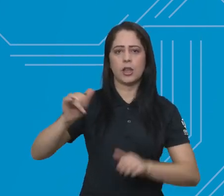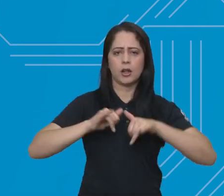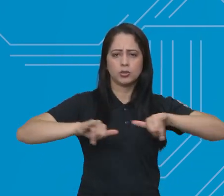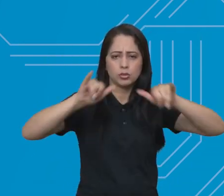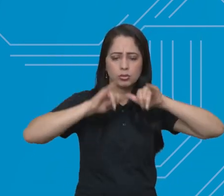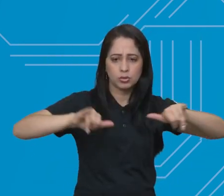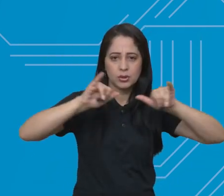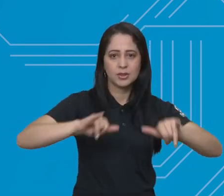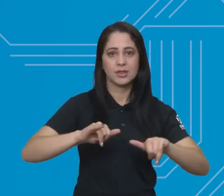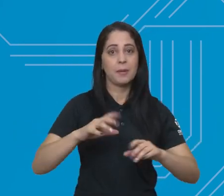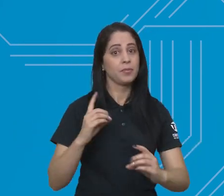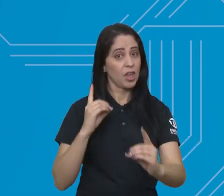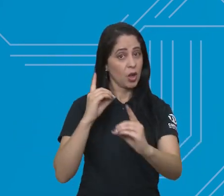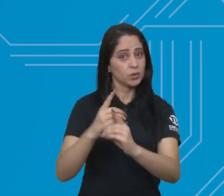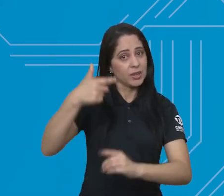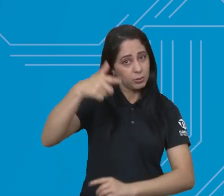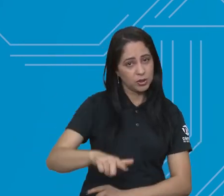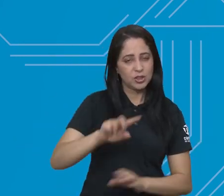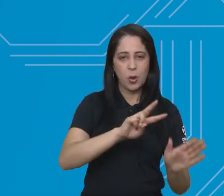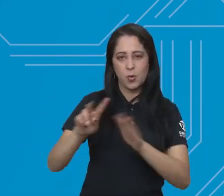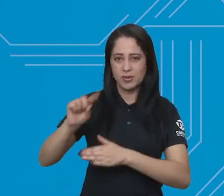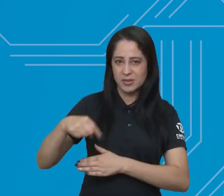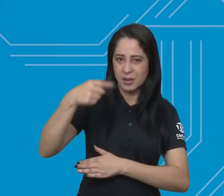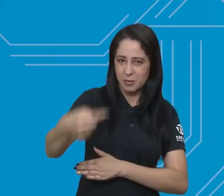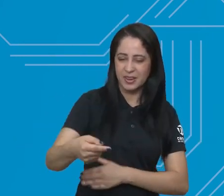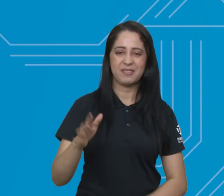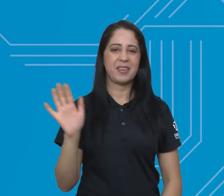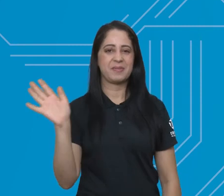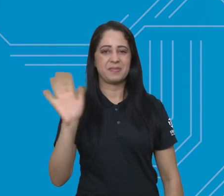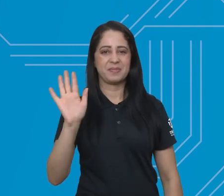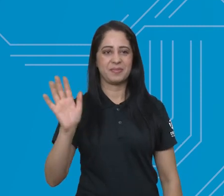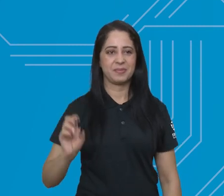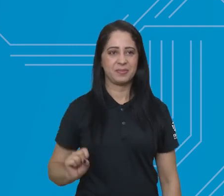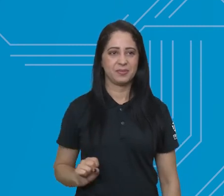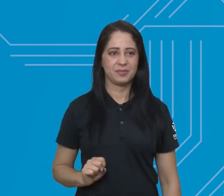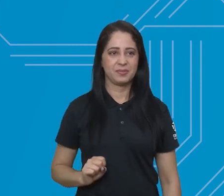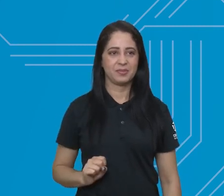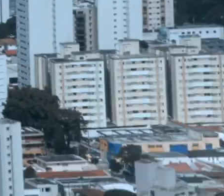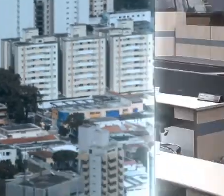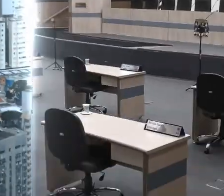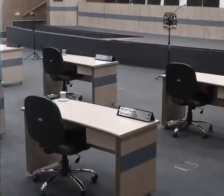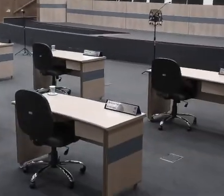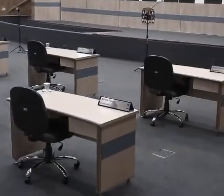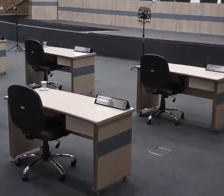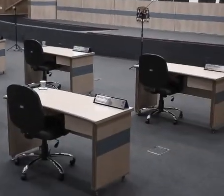hoje aqui na TV Câmara. Nos encontramos novamente na próxima semana. Até lá!